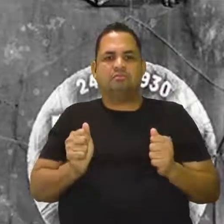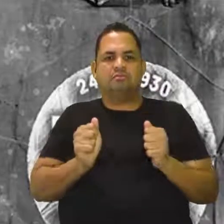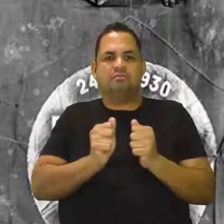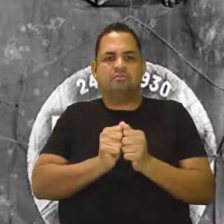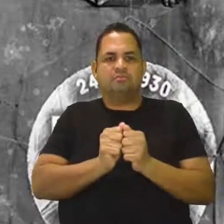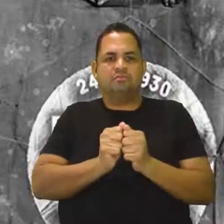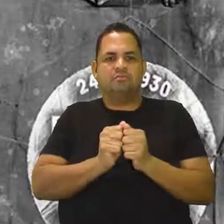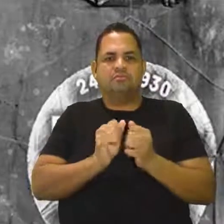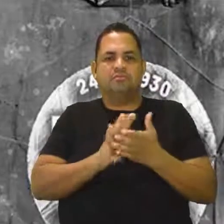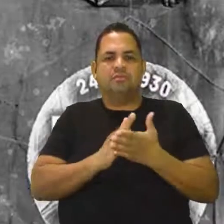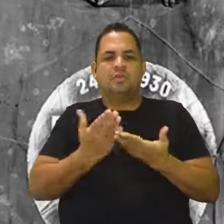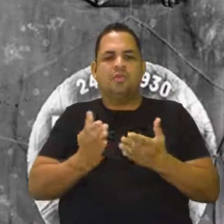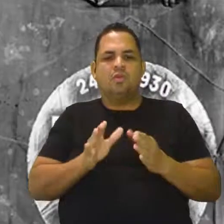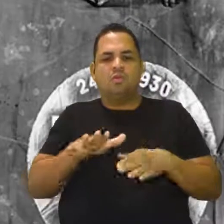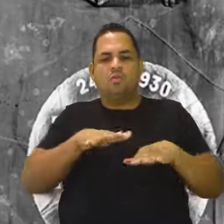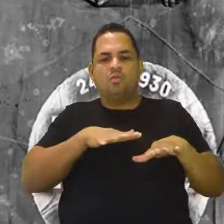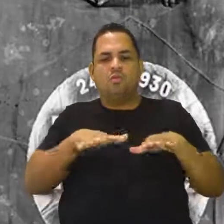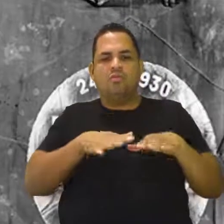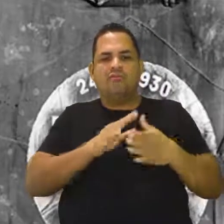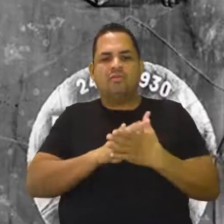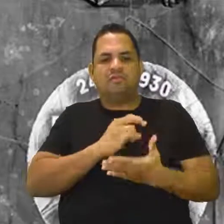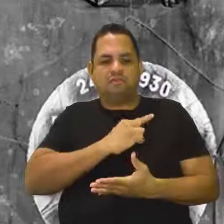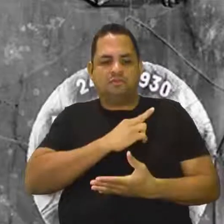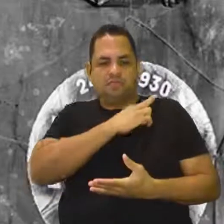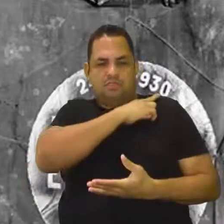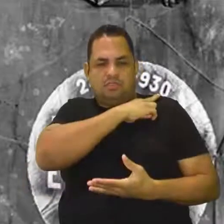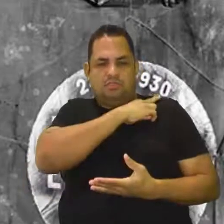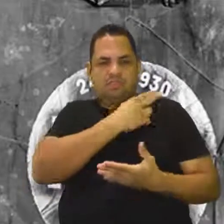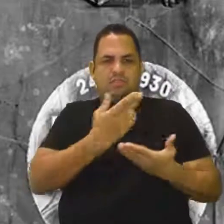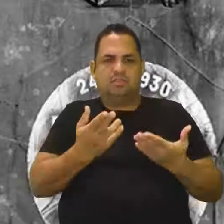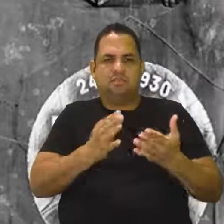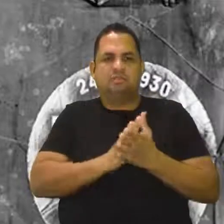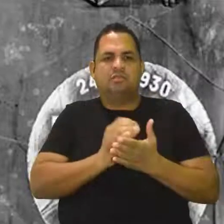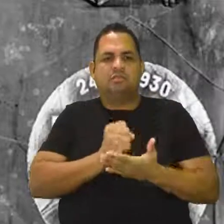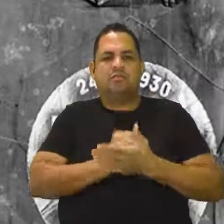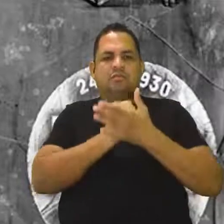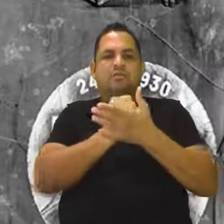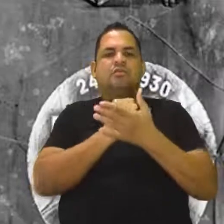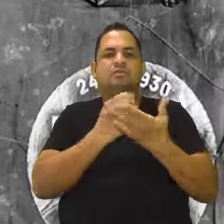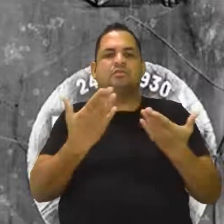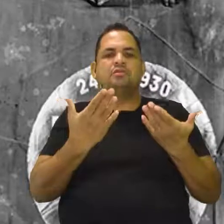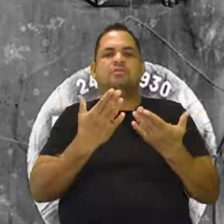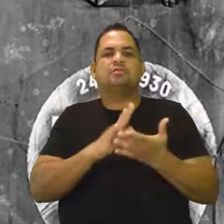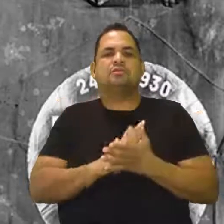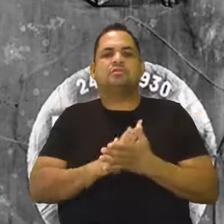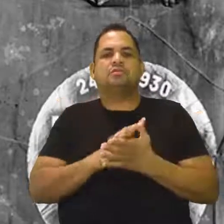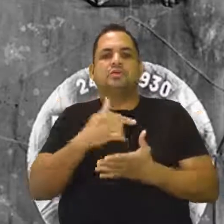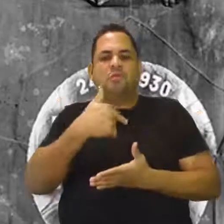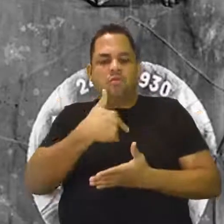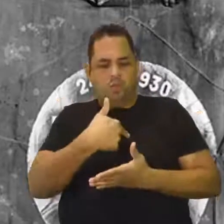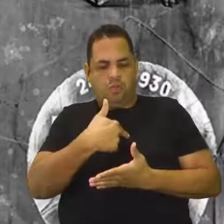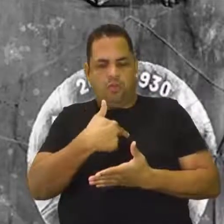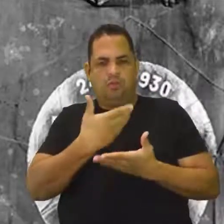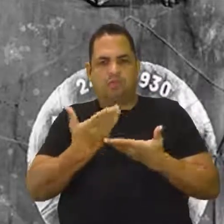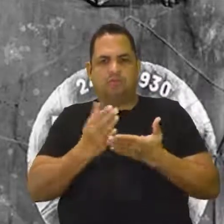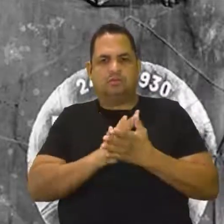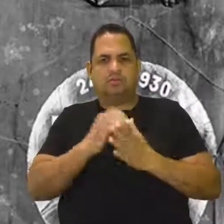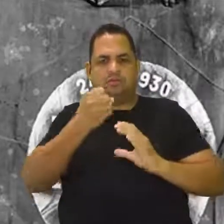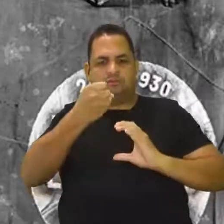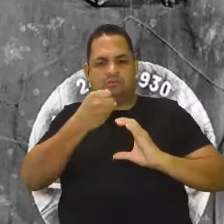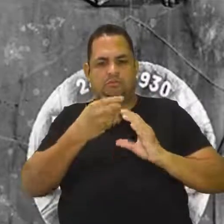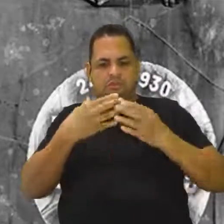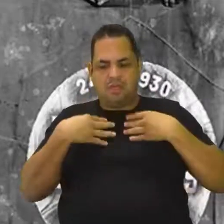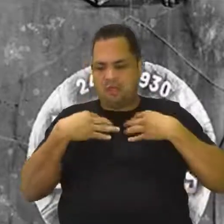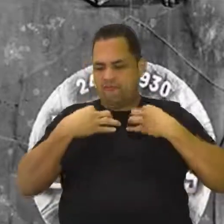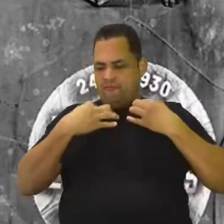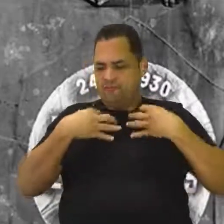com o movimento tenentista, o movimento tenentista está apoiando Getúlio Vargas, ele vai também se caracterizar